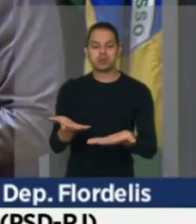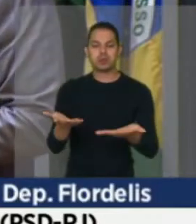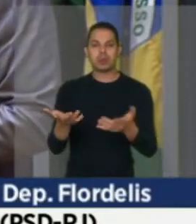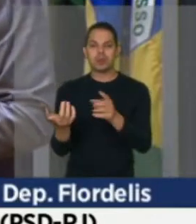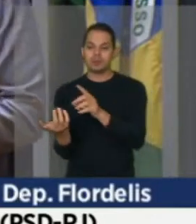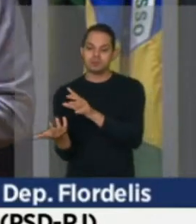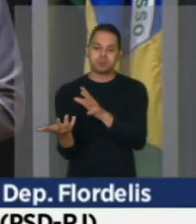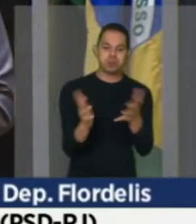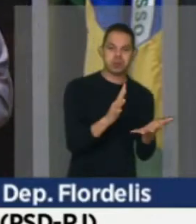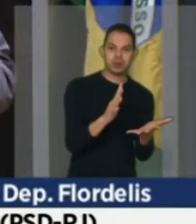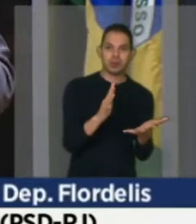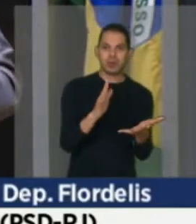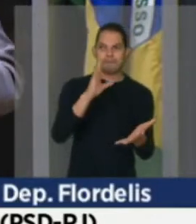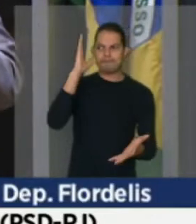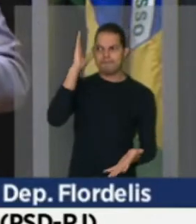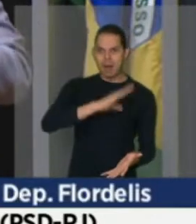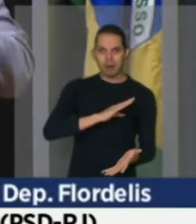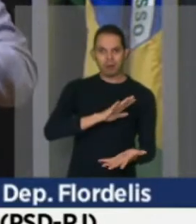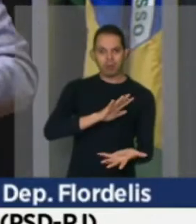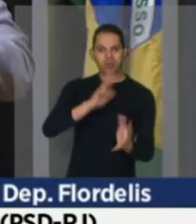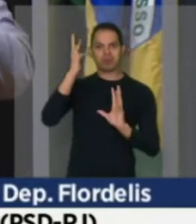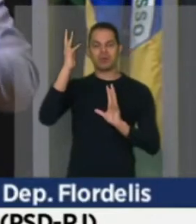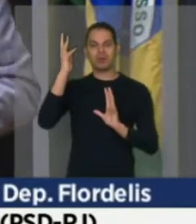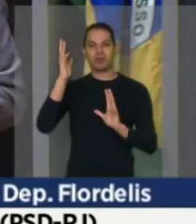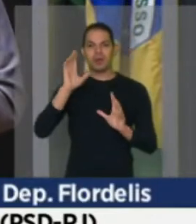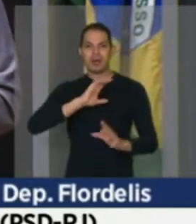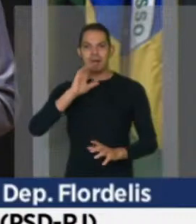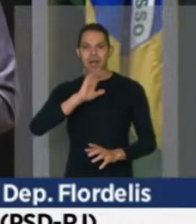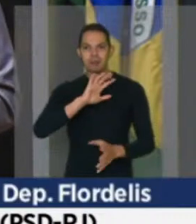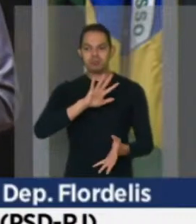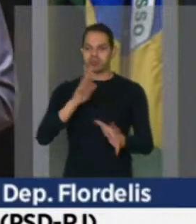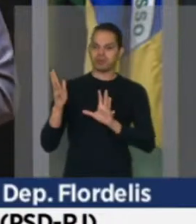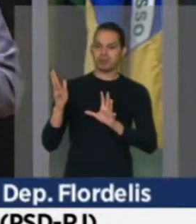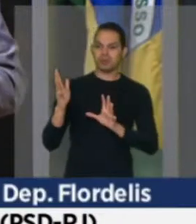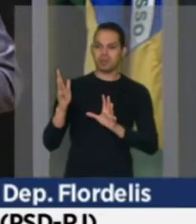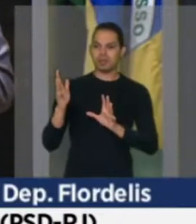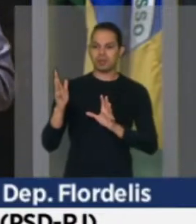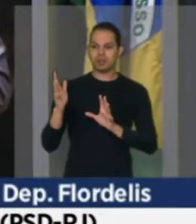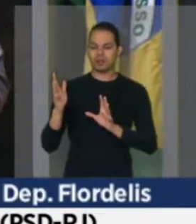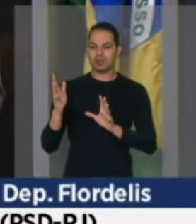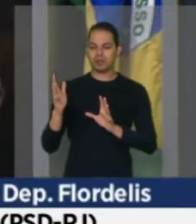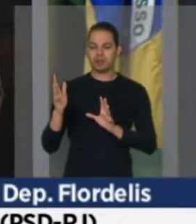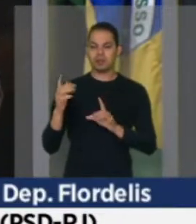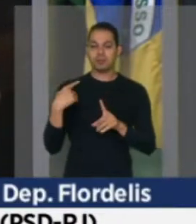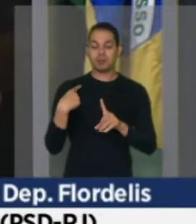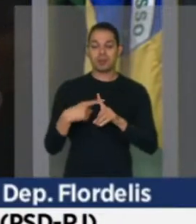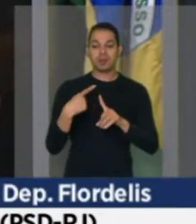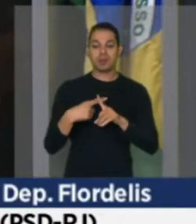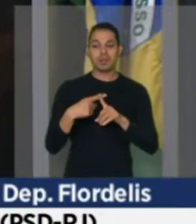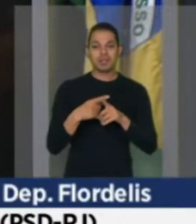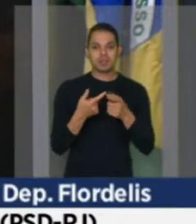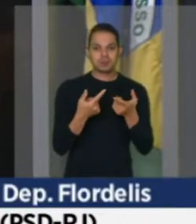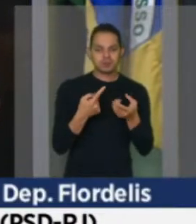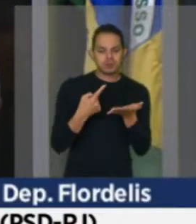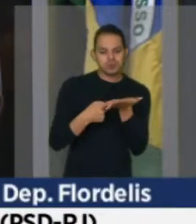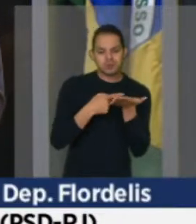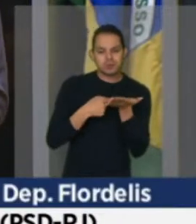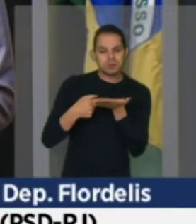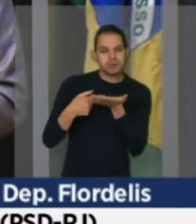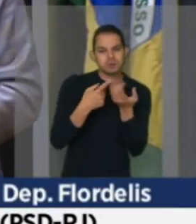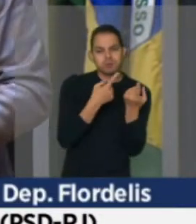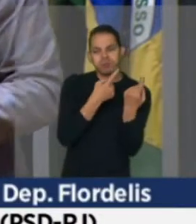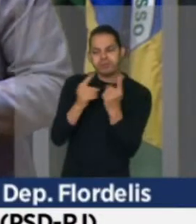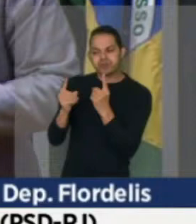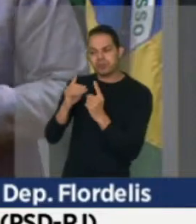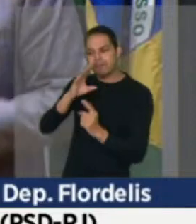monstruoso em tão pouco espaço de tempo, por uma construção arquitetada